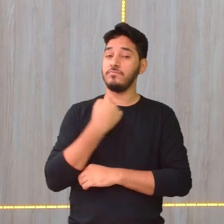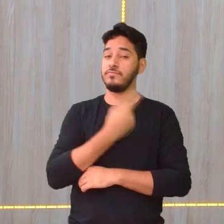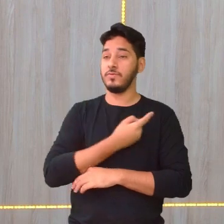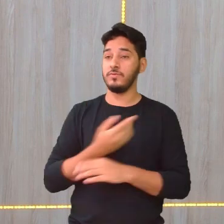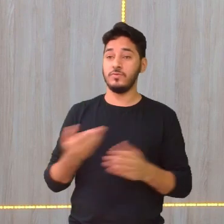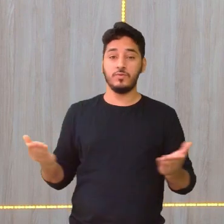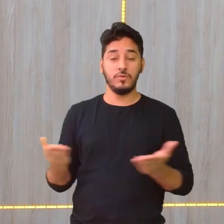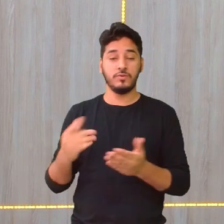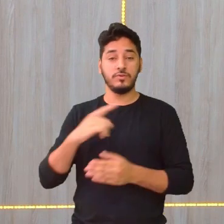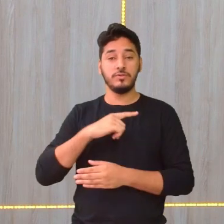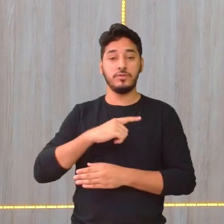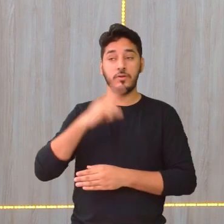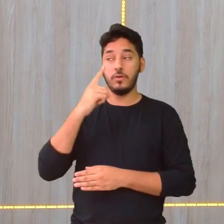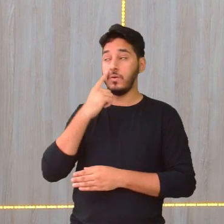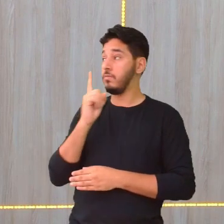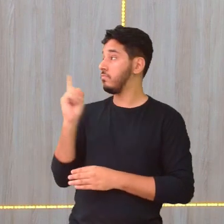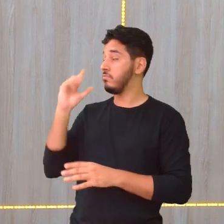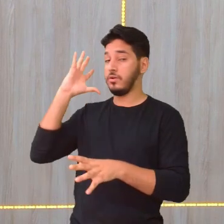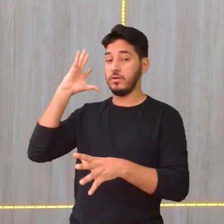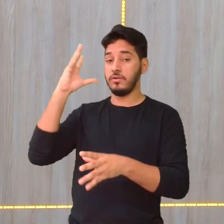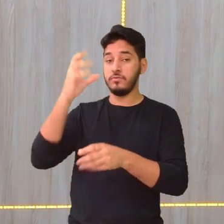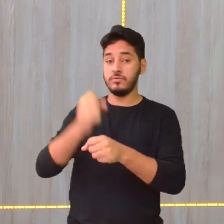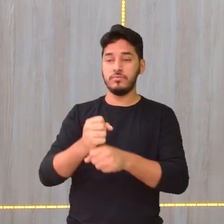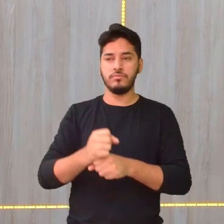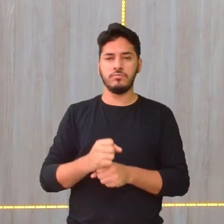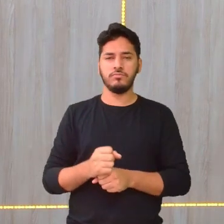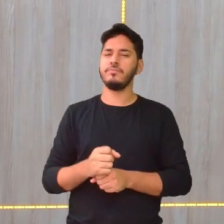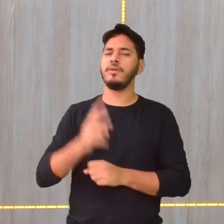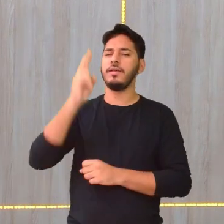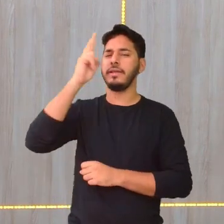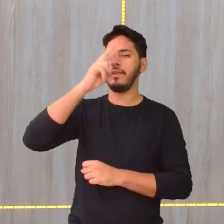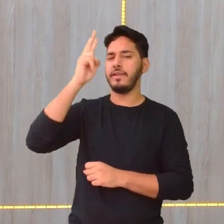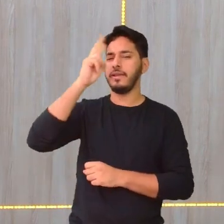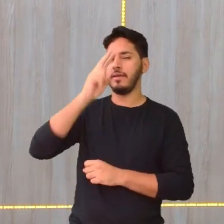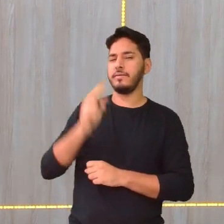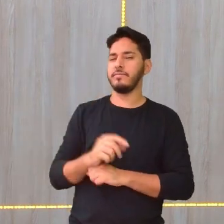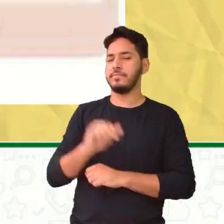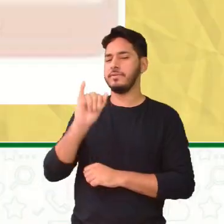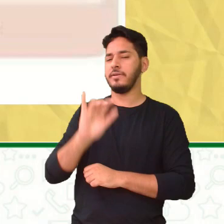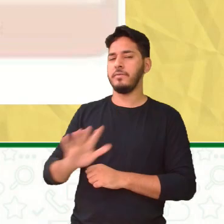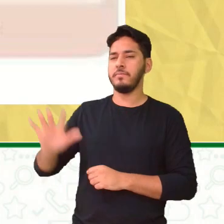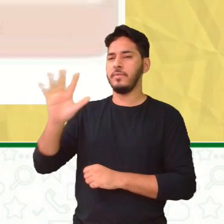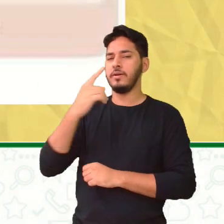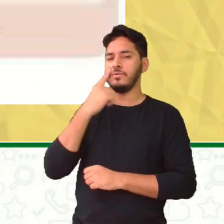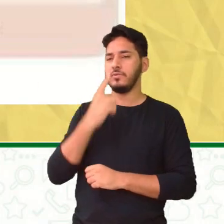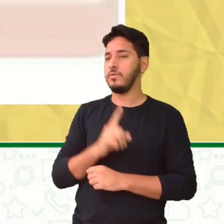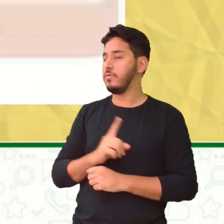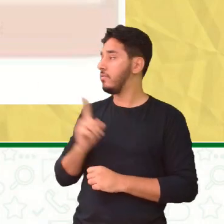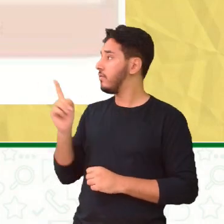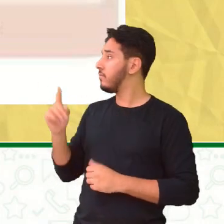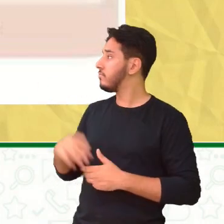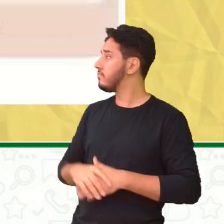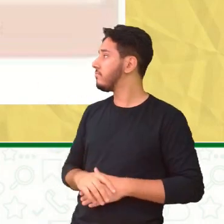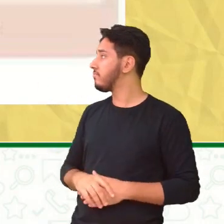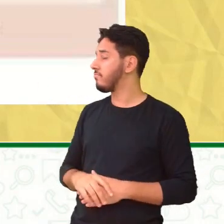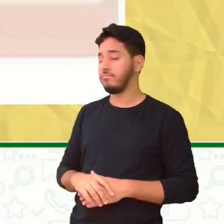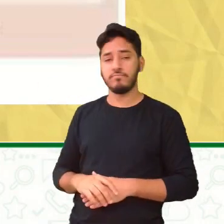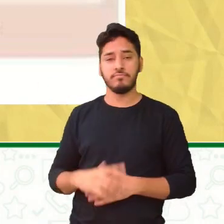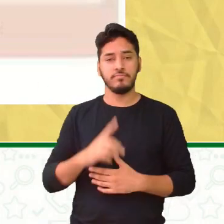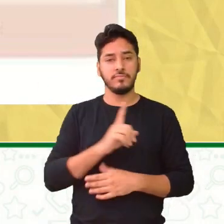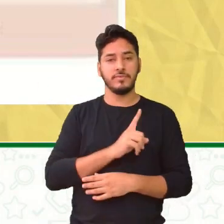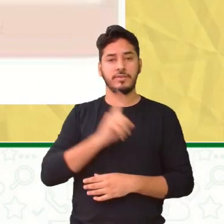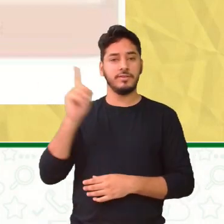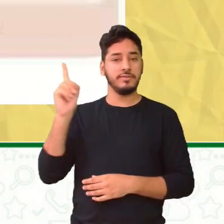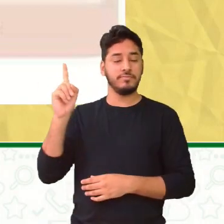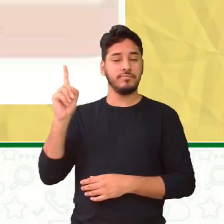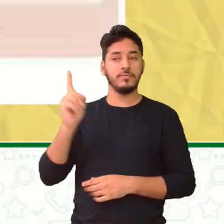hoje ter essa revisão aqui. Quem lembra desse gráfico? Vai chegar aí na tela para ficar mais nítido para vocês. Nesse gráfico aí,